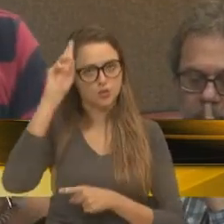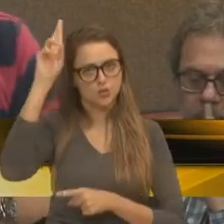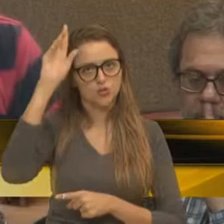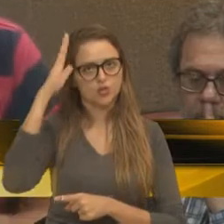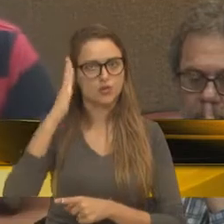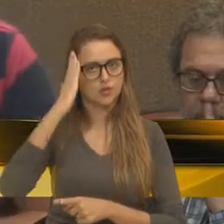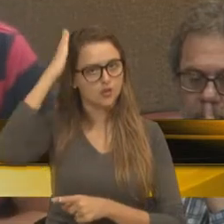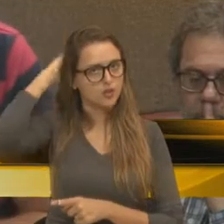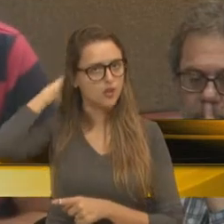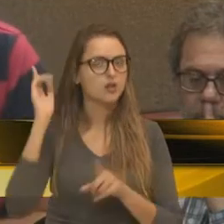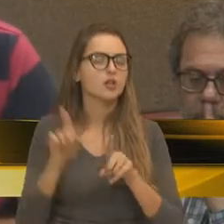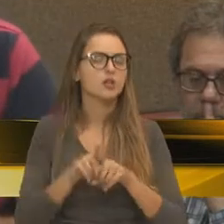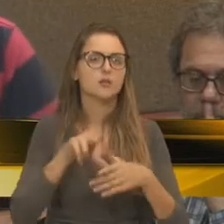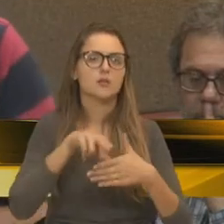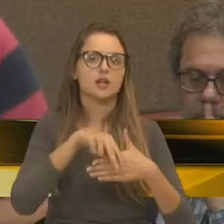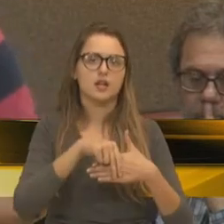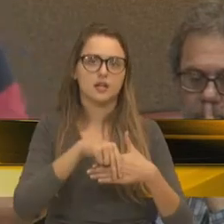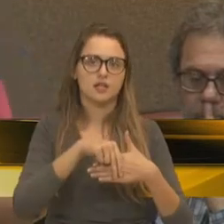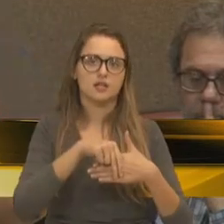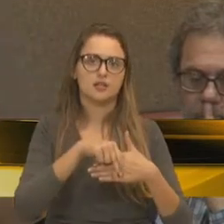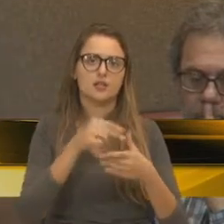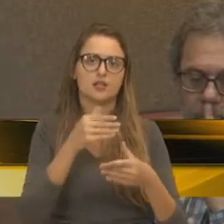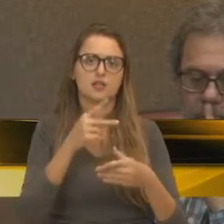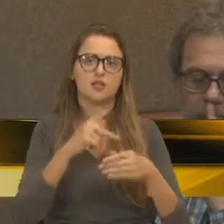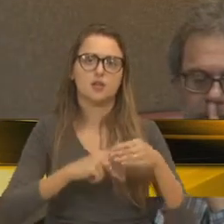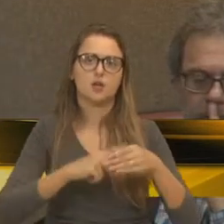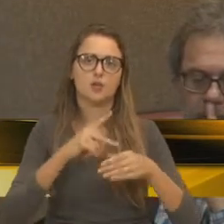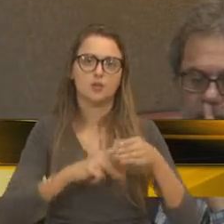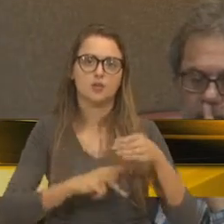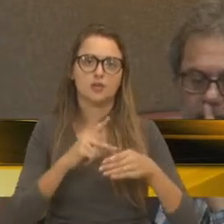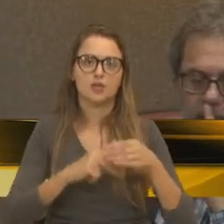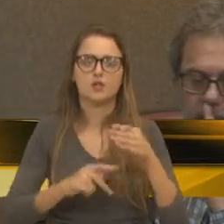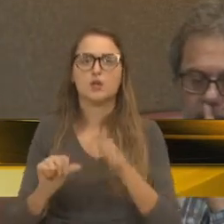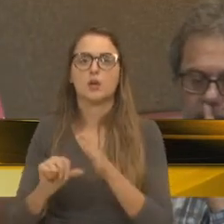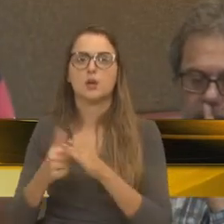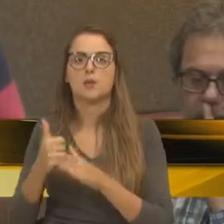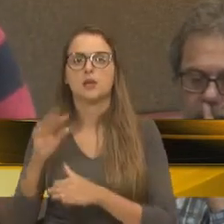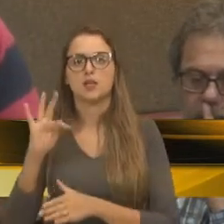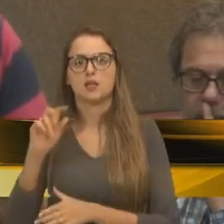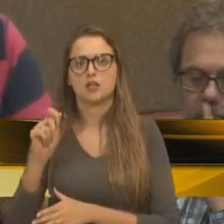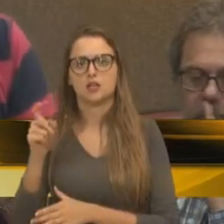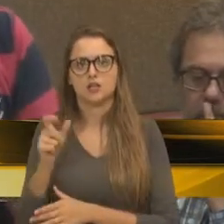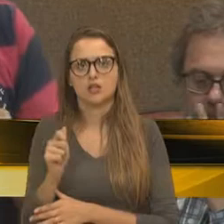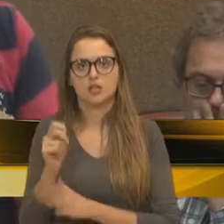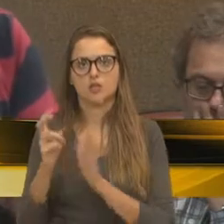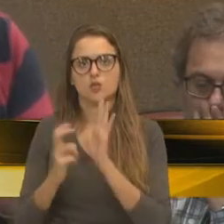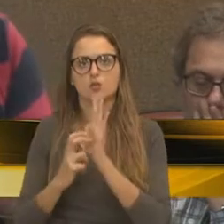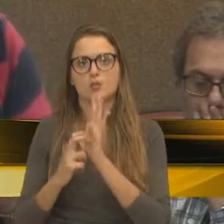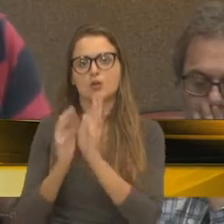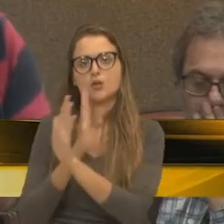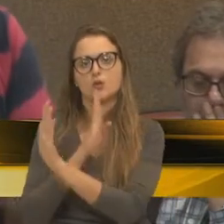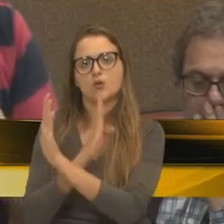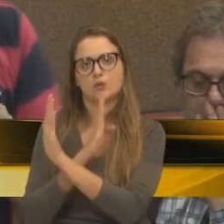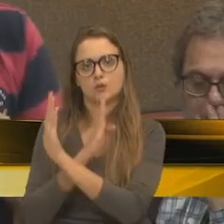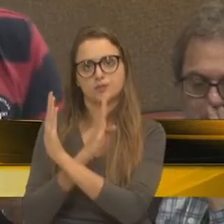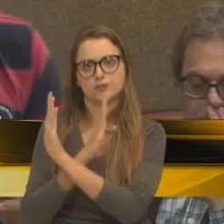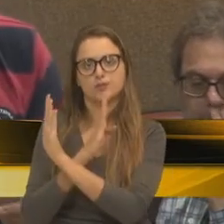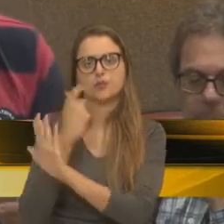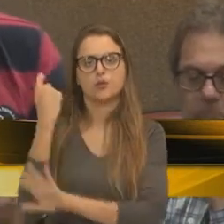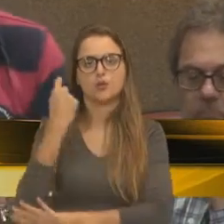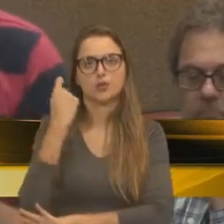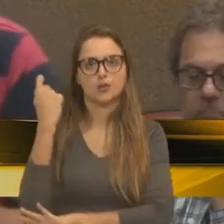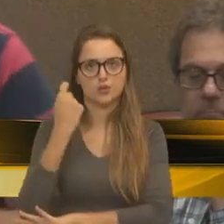nos autos do processo melhores taxas com o banco banrisul isso ele a